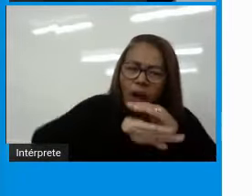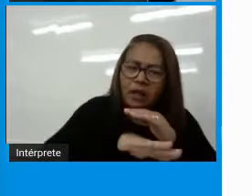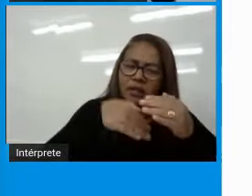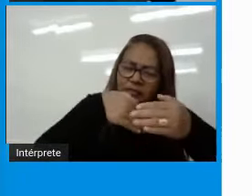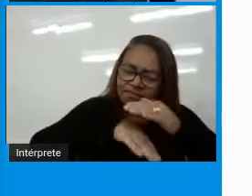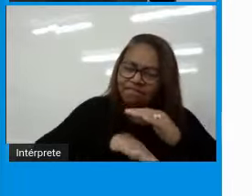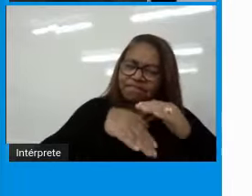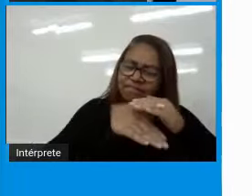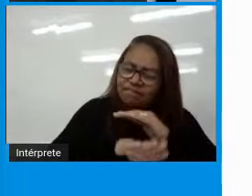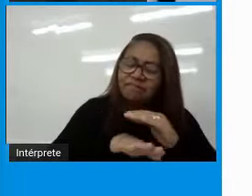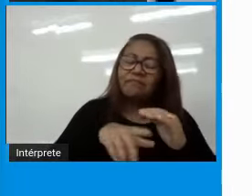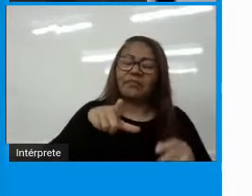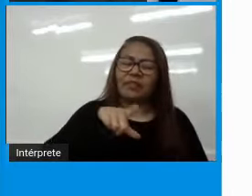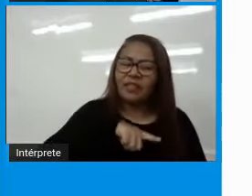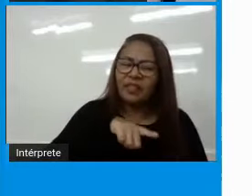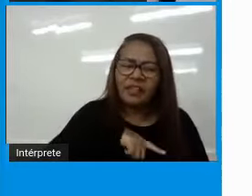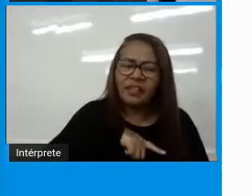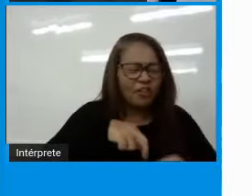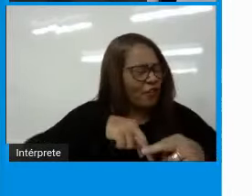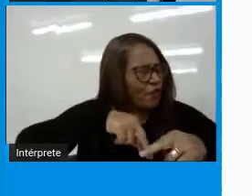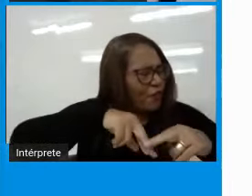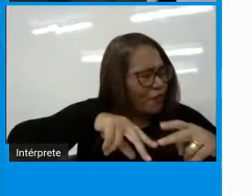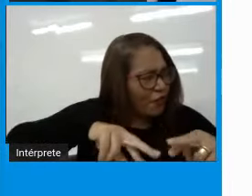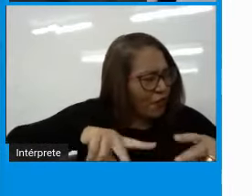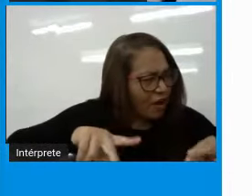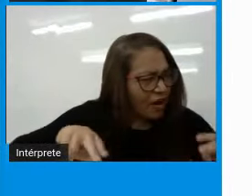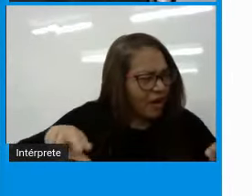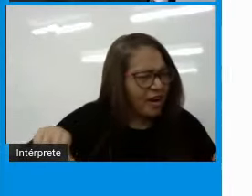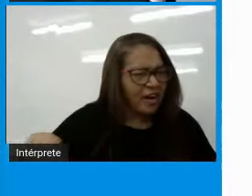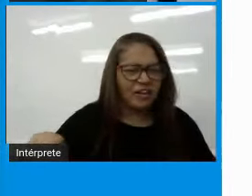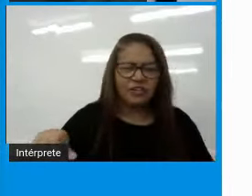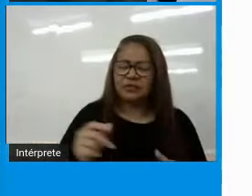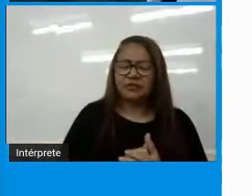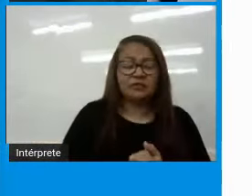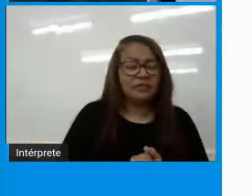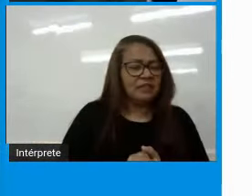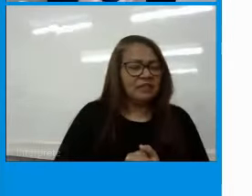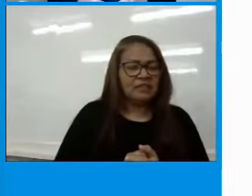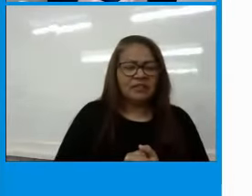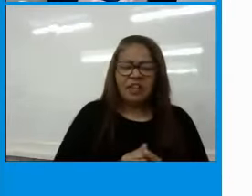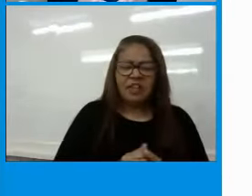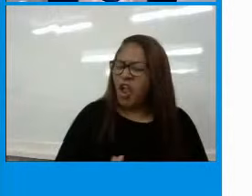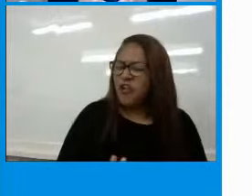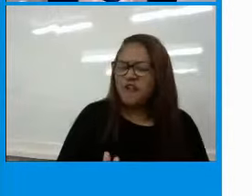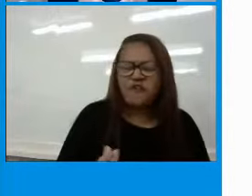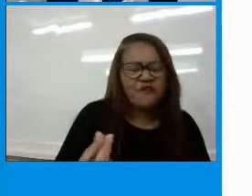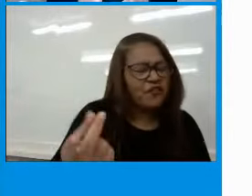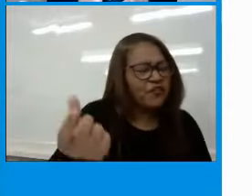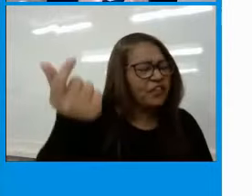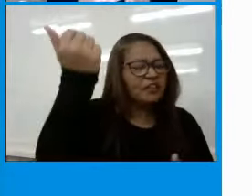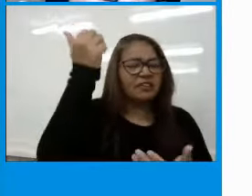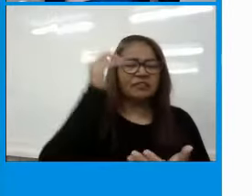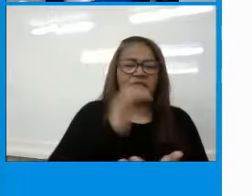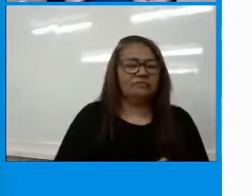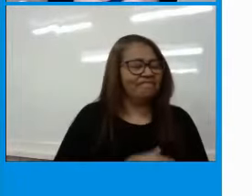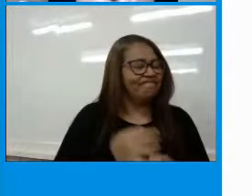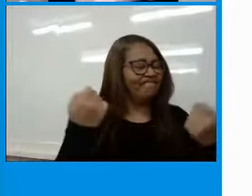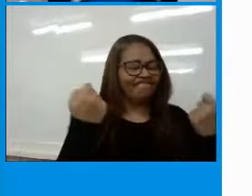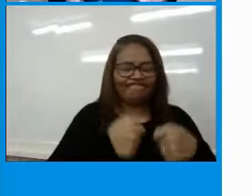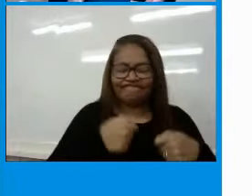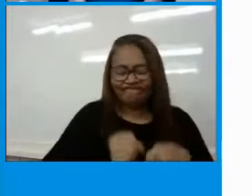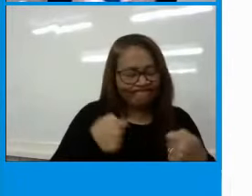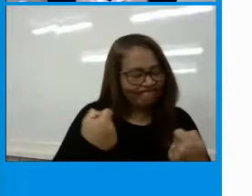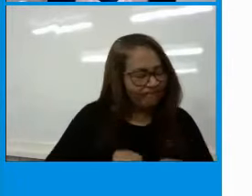um recurso, inclusive, com armazenamento que tem capacidade infinita, você não precisa se preocupar que vai lotar ou que